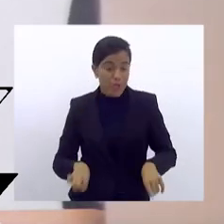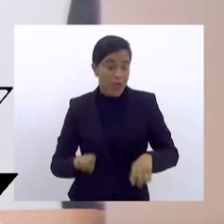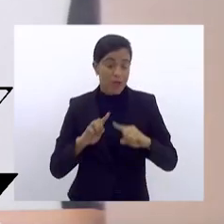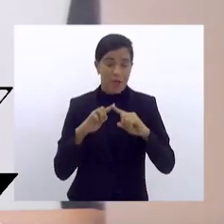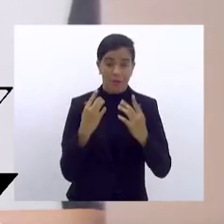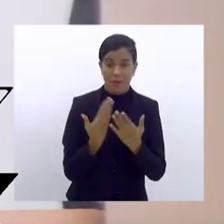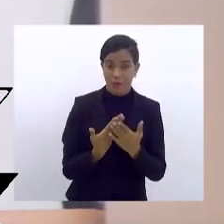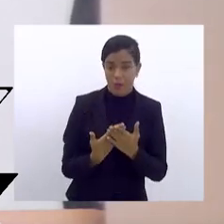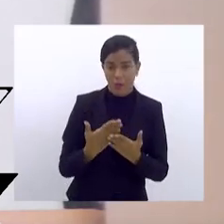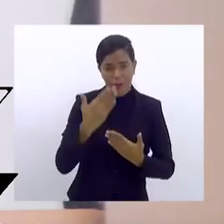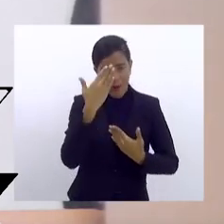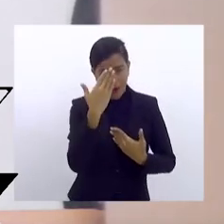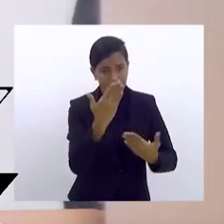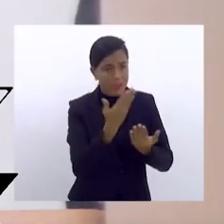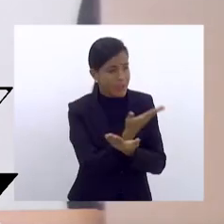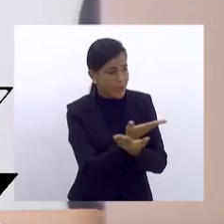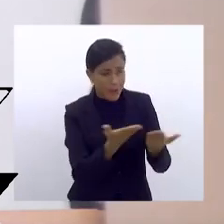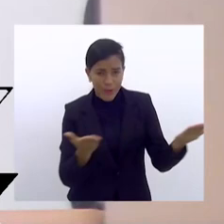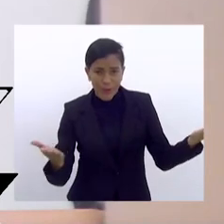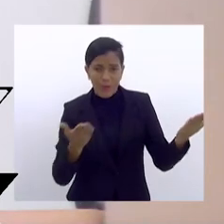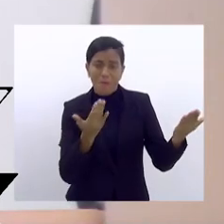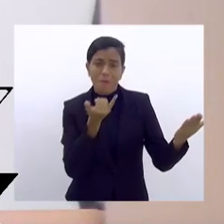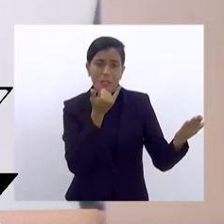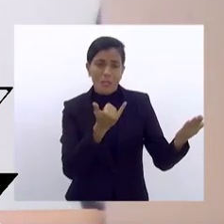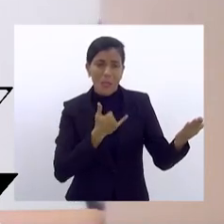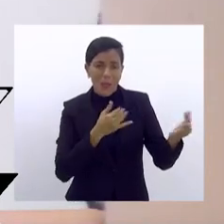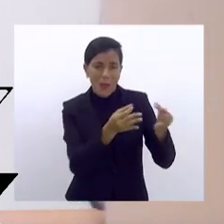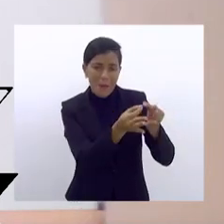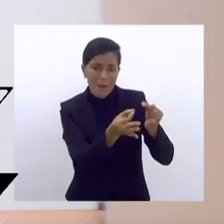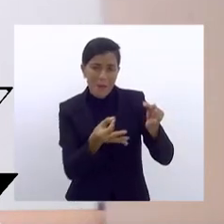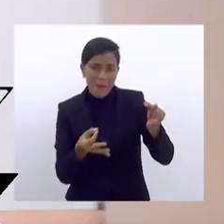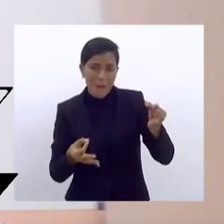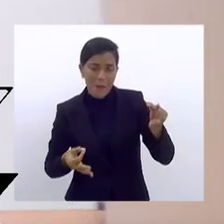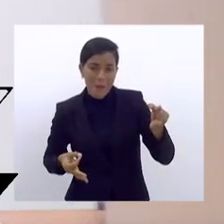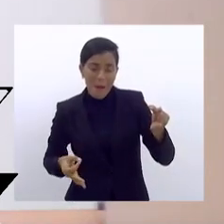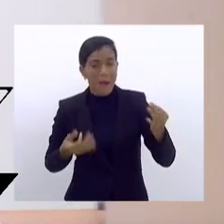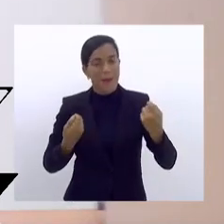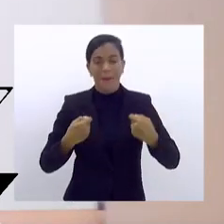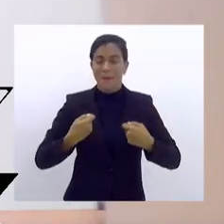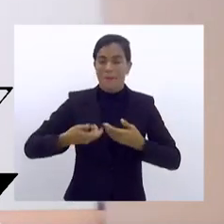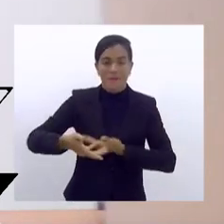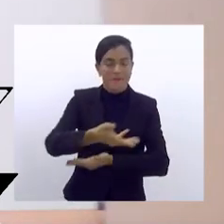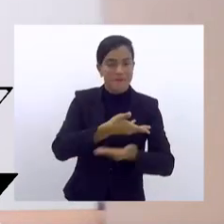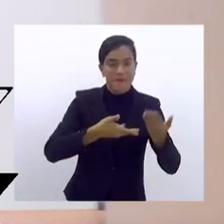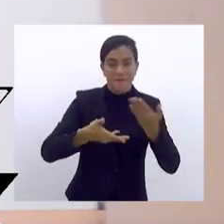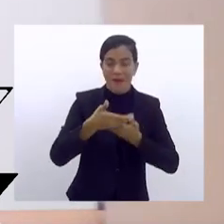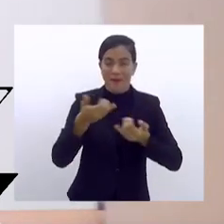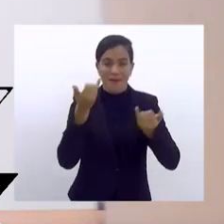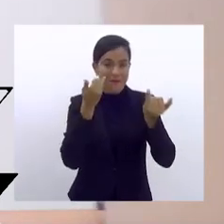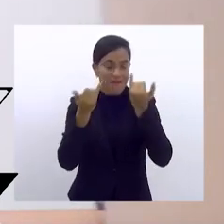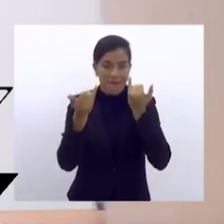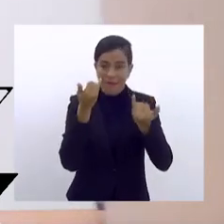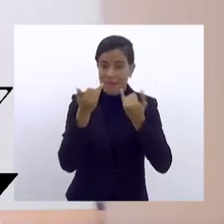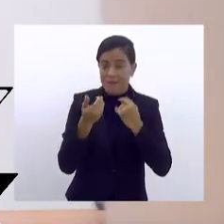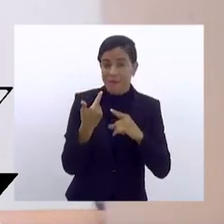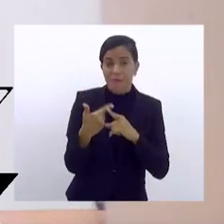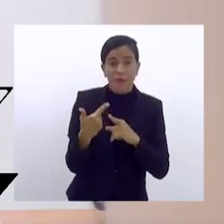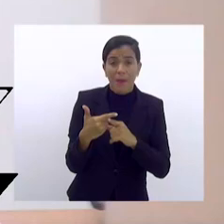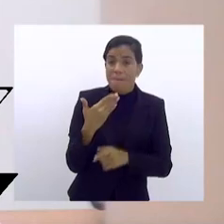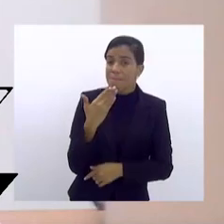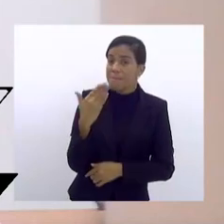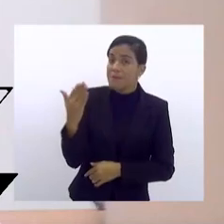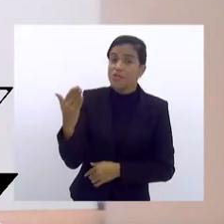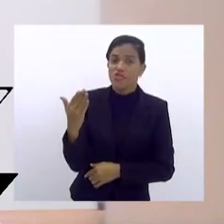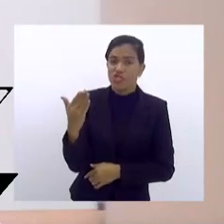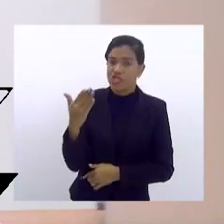agradeço a todos desculpa aqui me estender mas eu precisava trazer esses fatos porque a gente precisa não só pedir para o